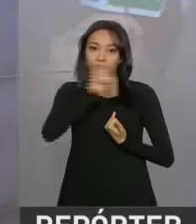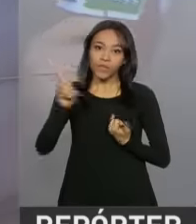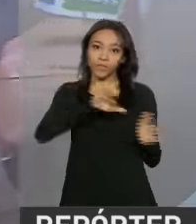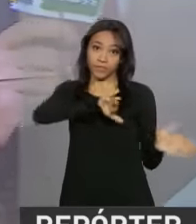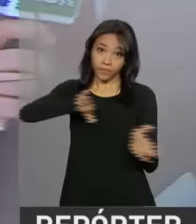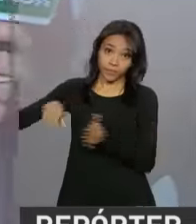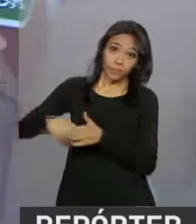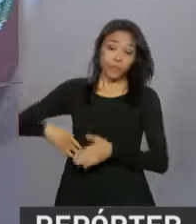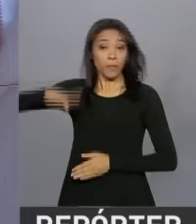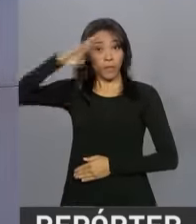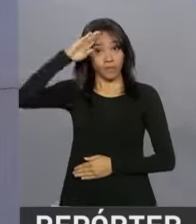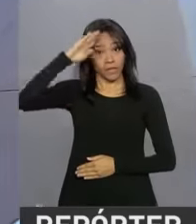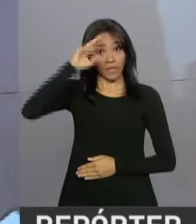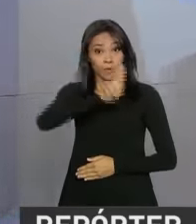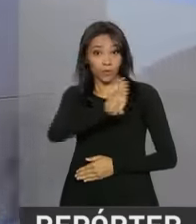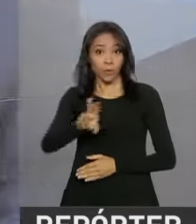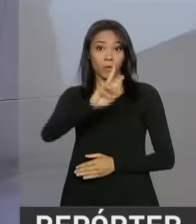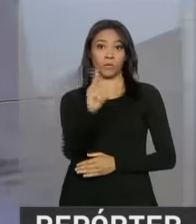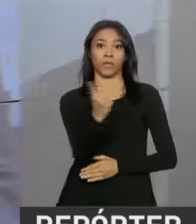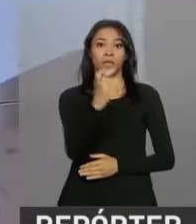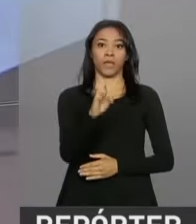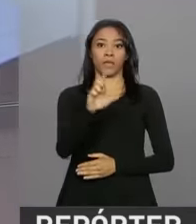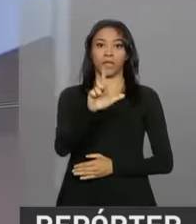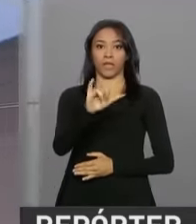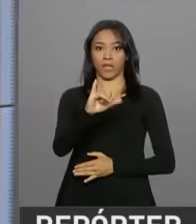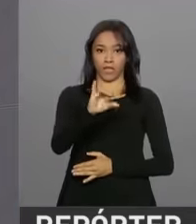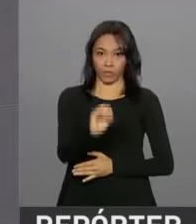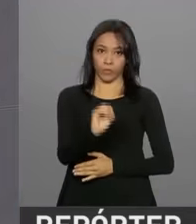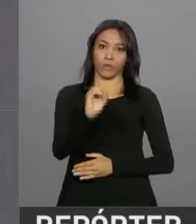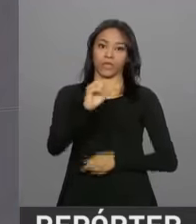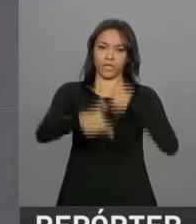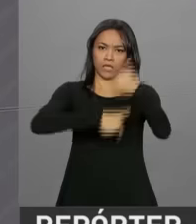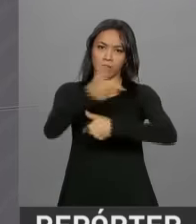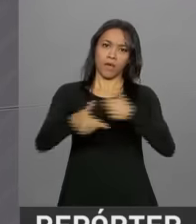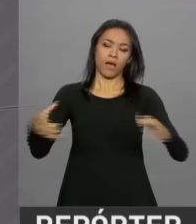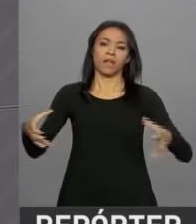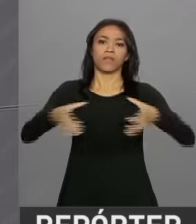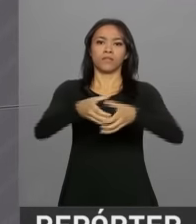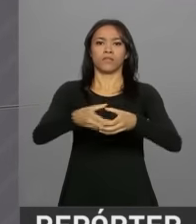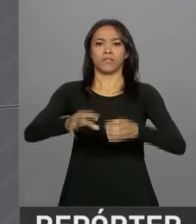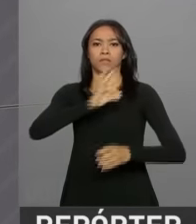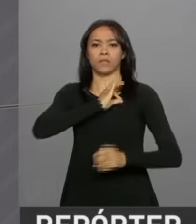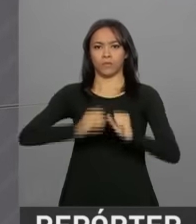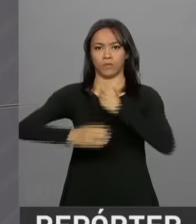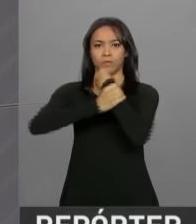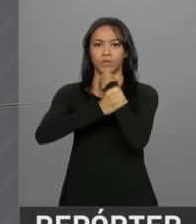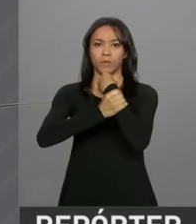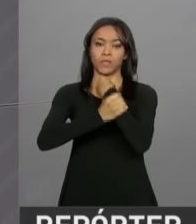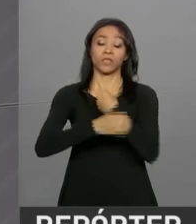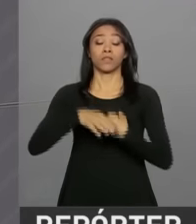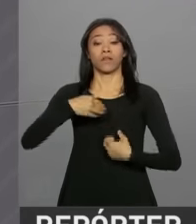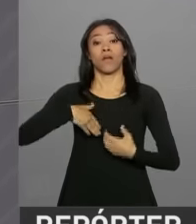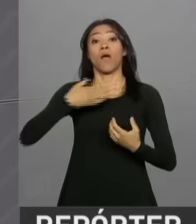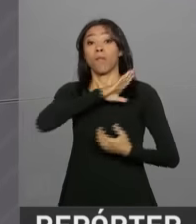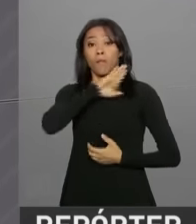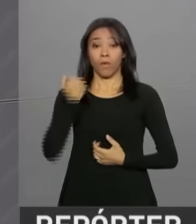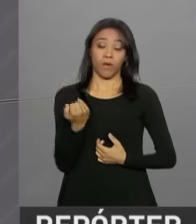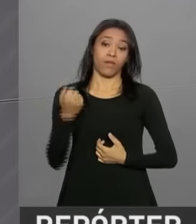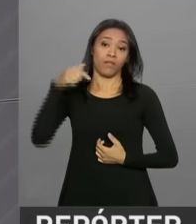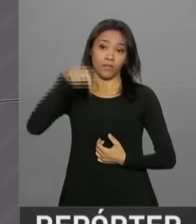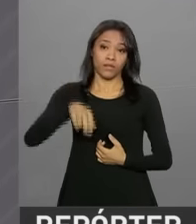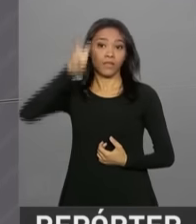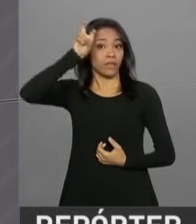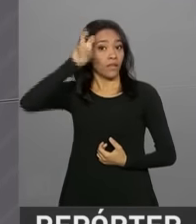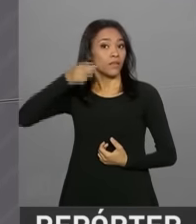O militar Hélio Vieira de Andrade, da Força Nacional de Segurança Pública, nos Jogos Rio 2016, morreu na noite desta